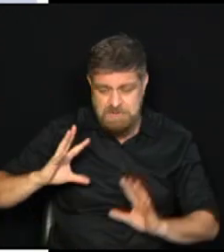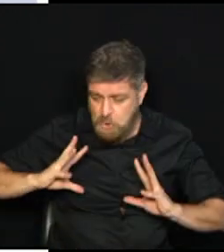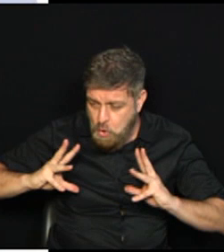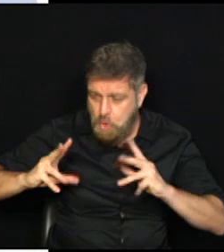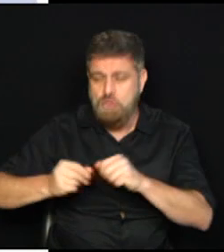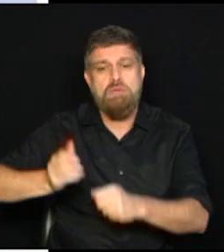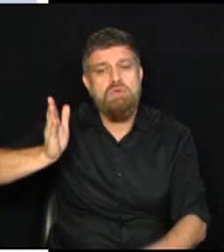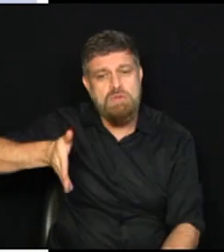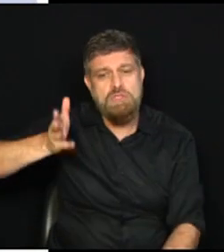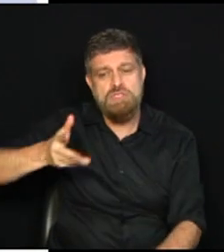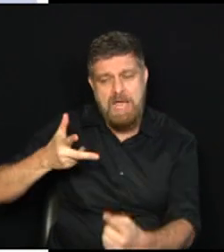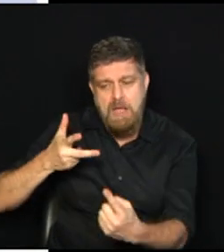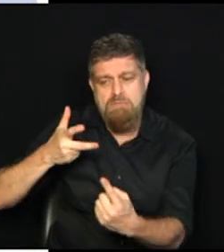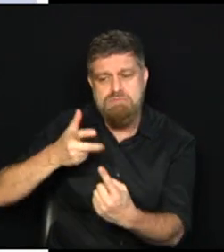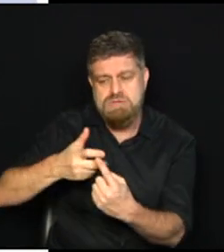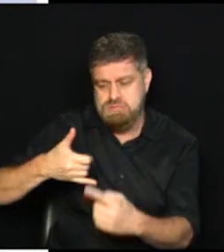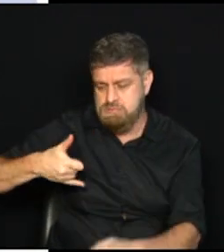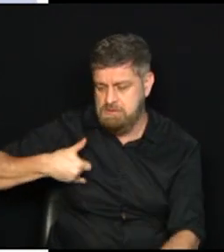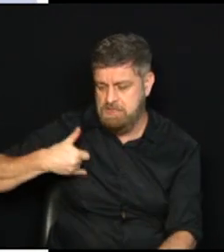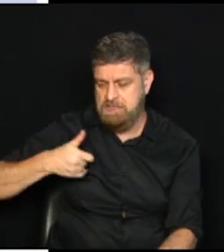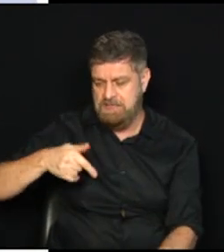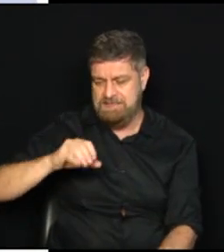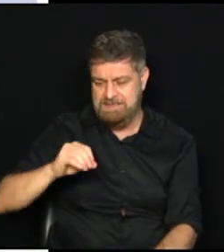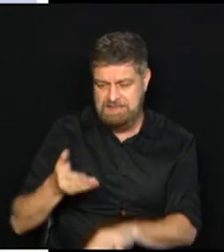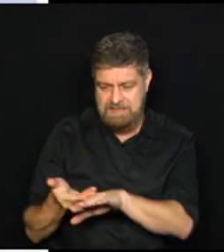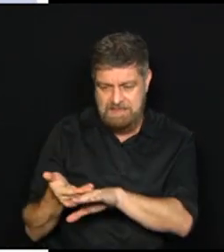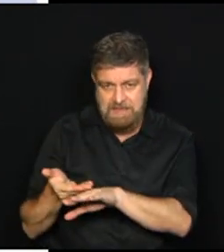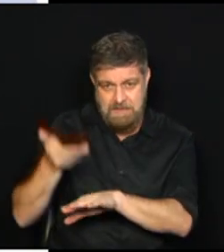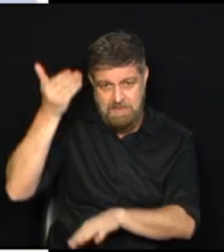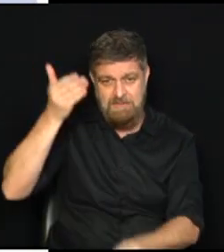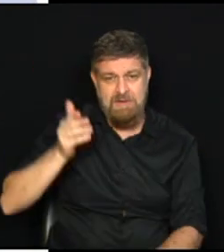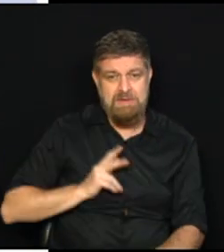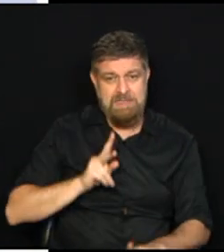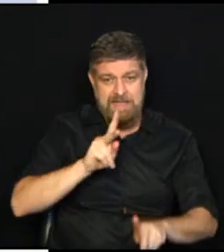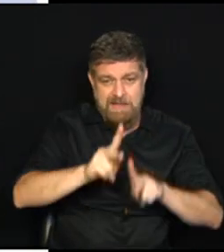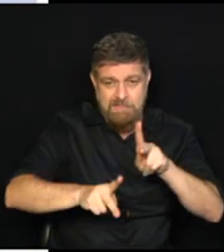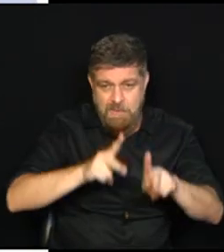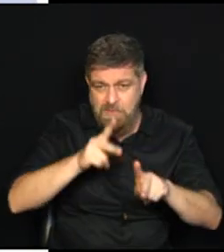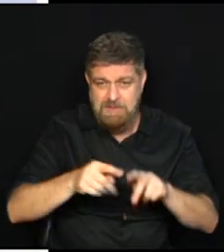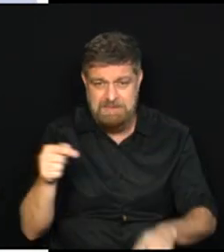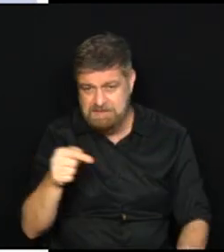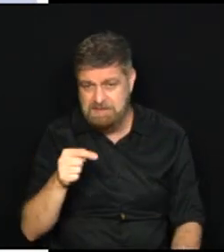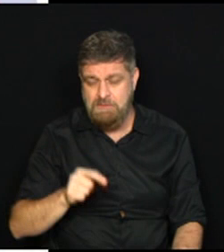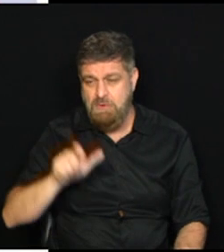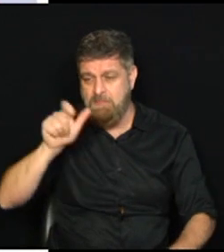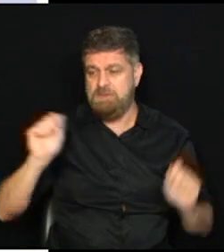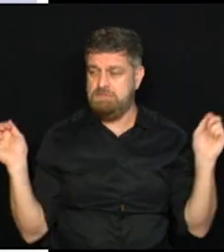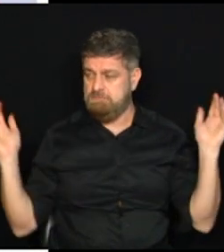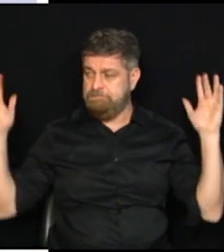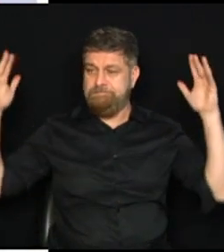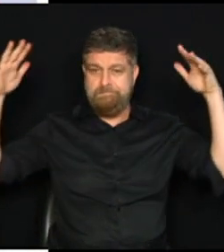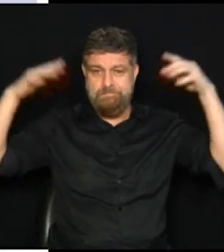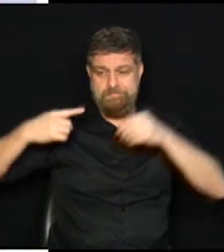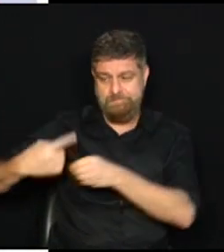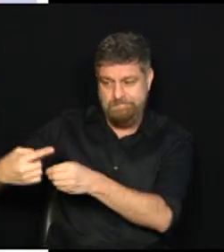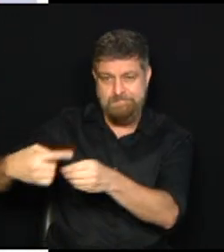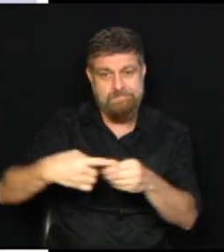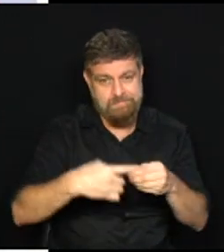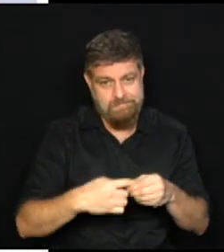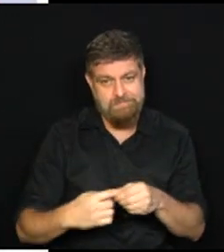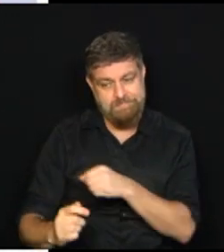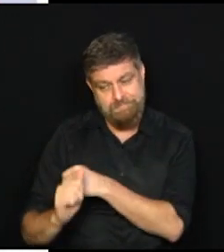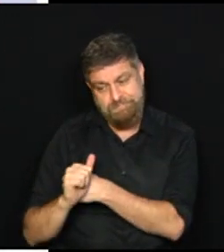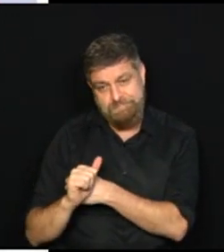O mais de 100% tem a explicação ou de população errada ou de gente vindo de fora enganando o